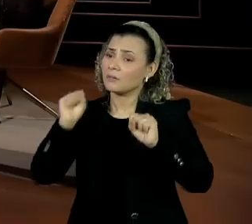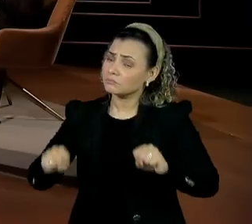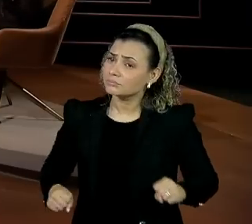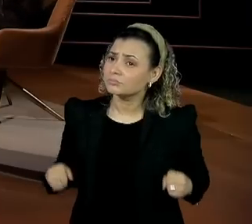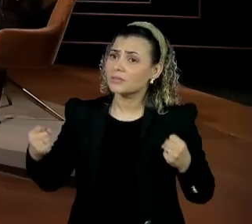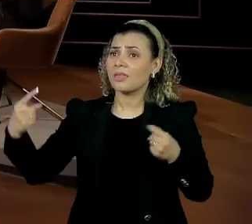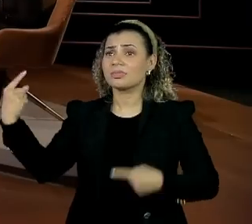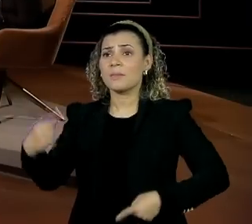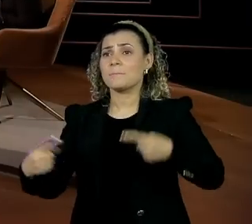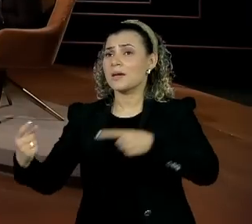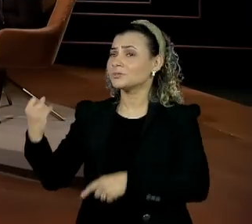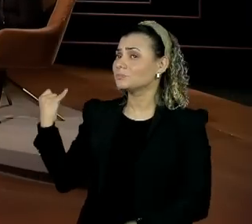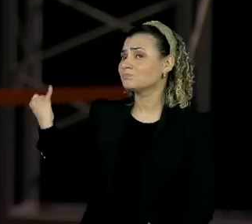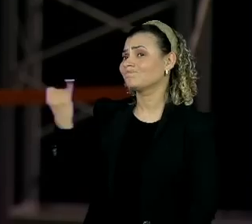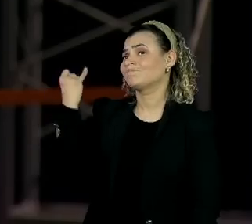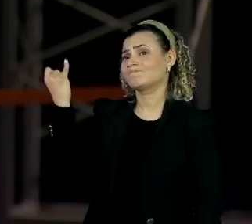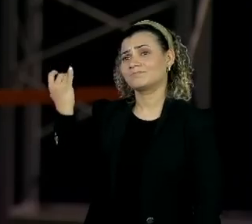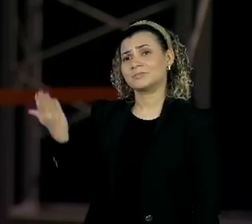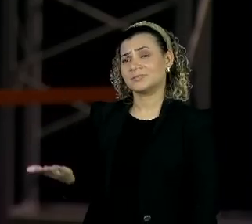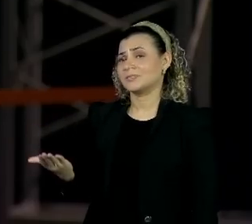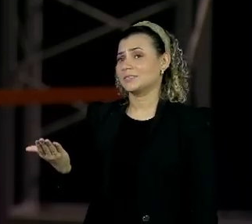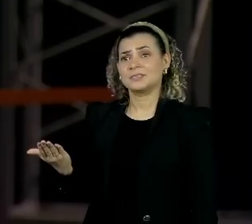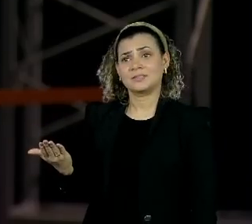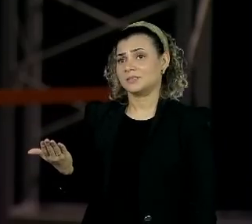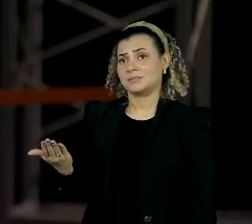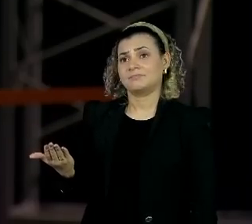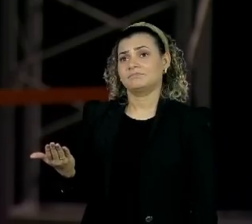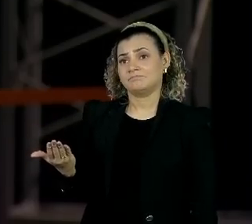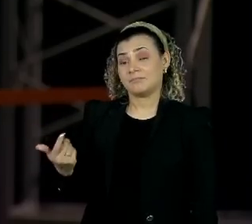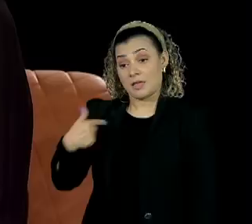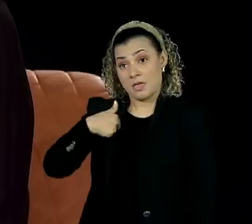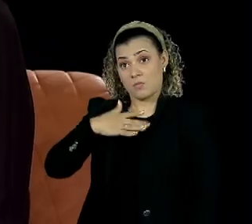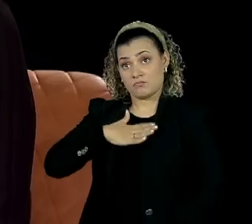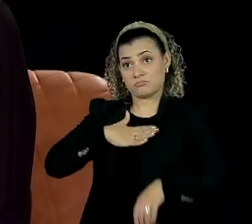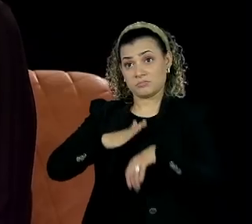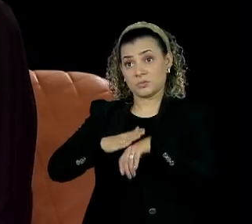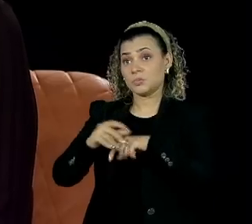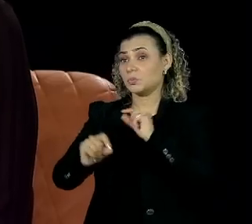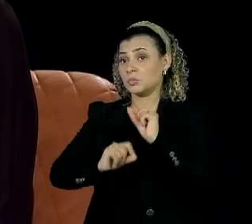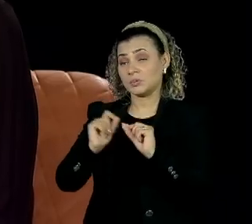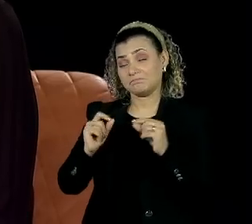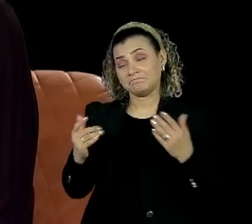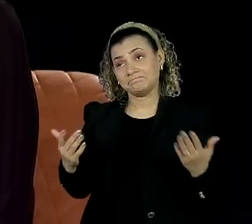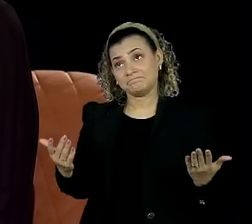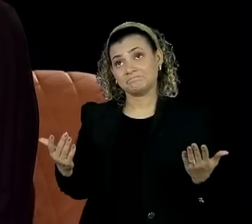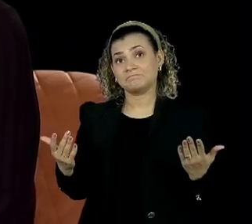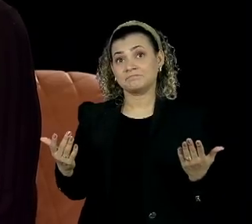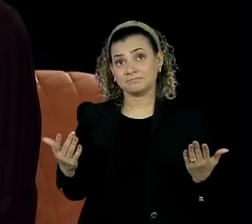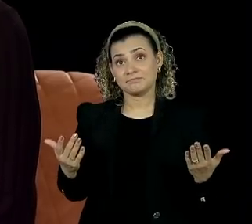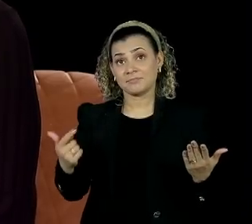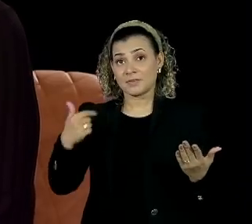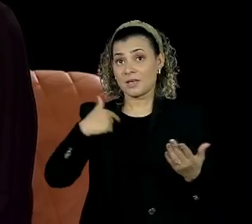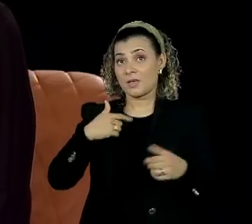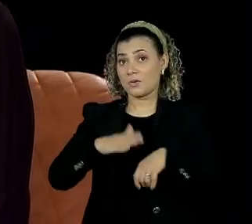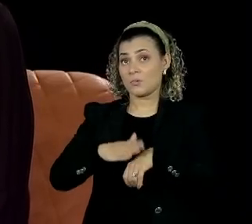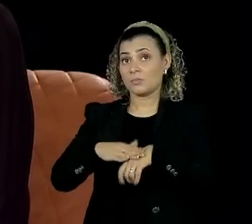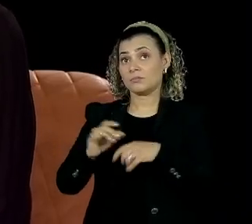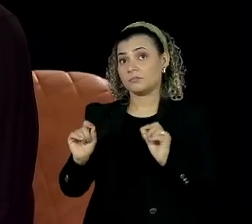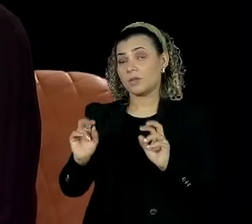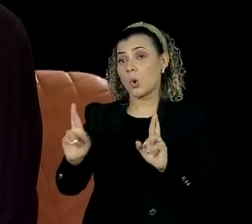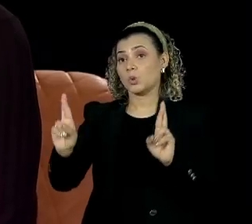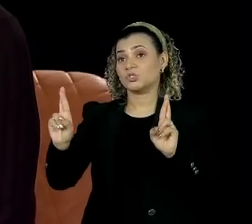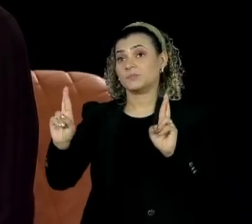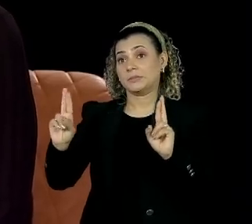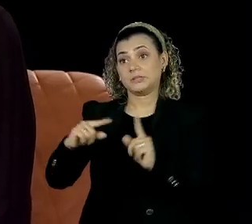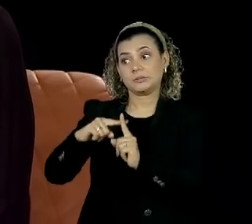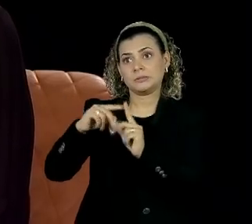Esse debate é muito importante. Então, eu, assim, como sou uma pessoa